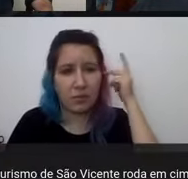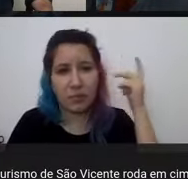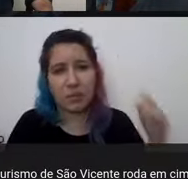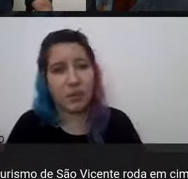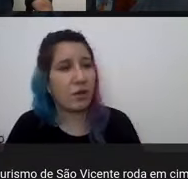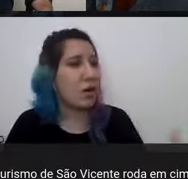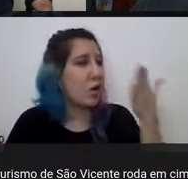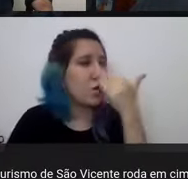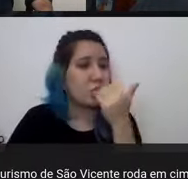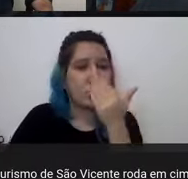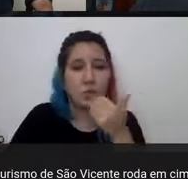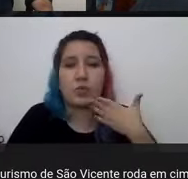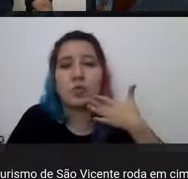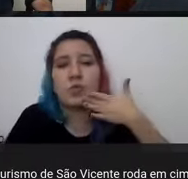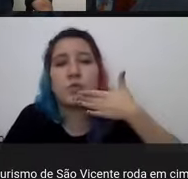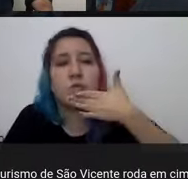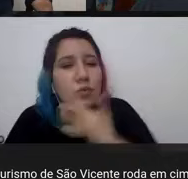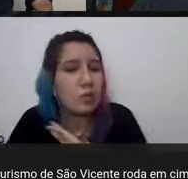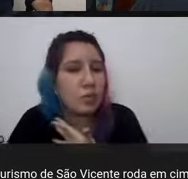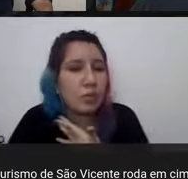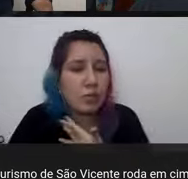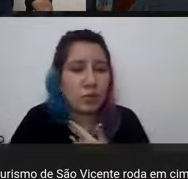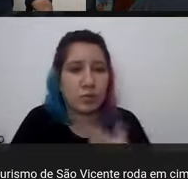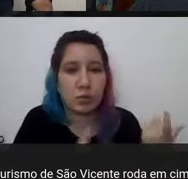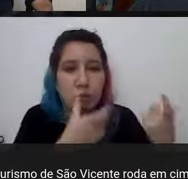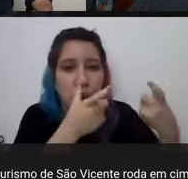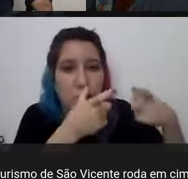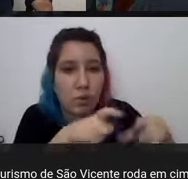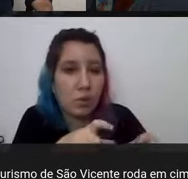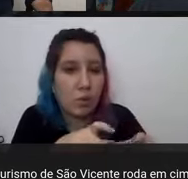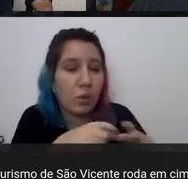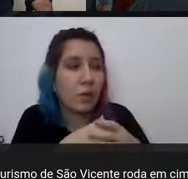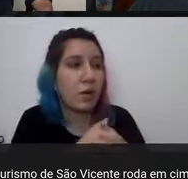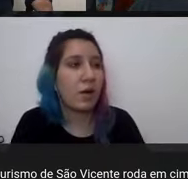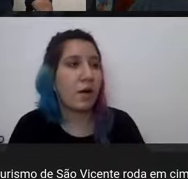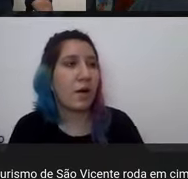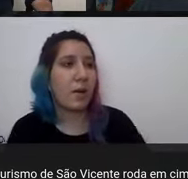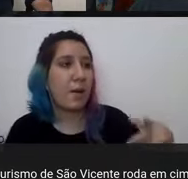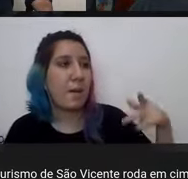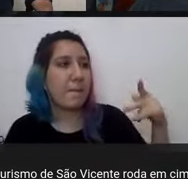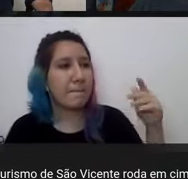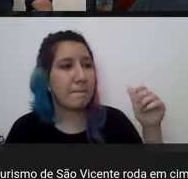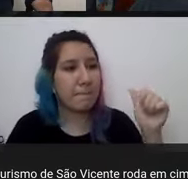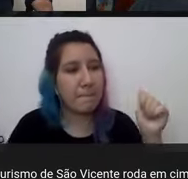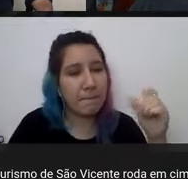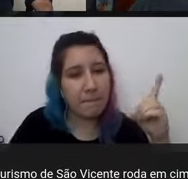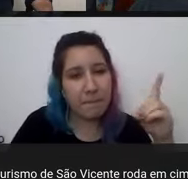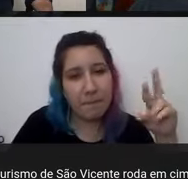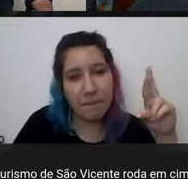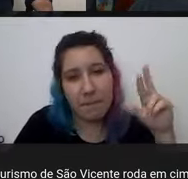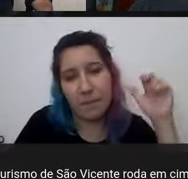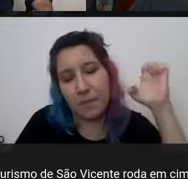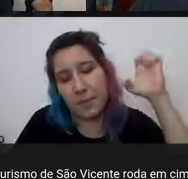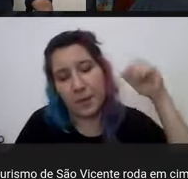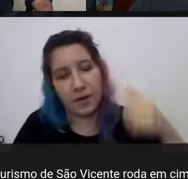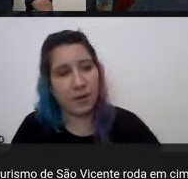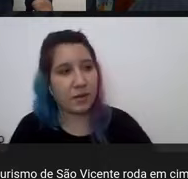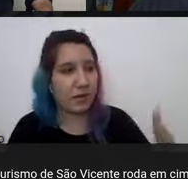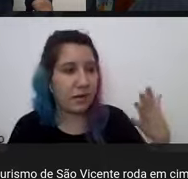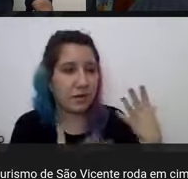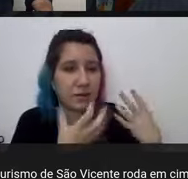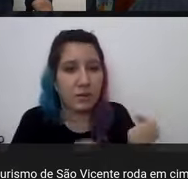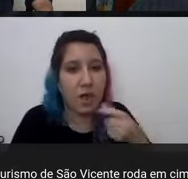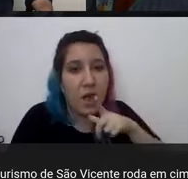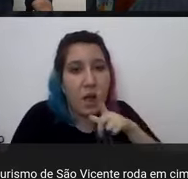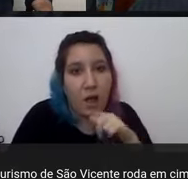doces tradicional, onde o padre José de Anchieta catequizava os índios, bebia